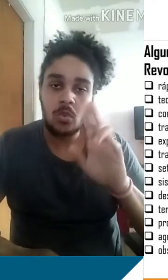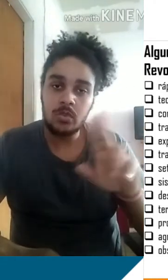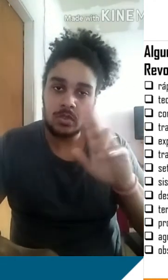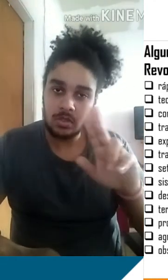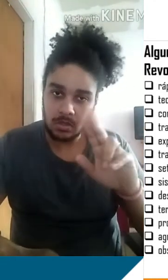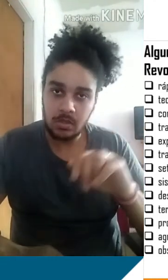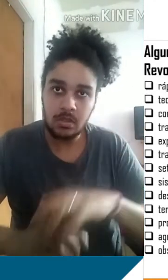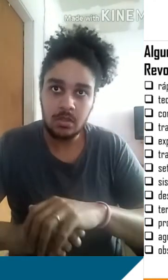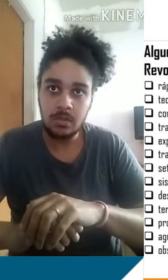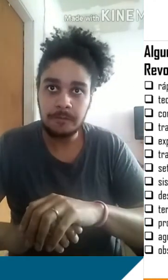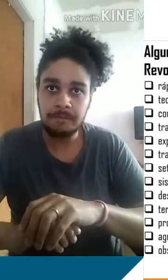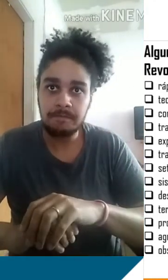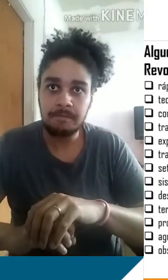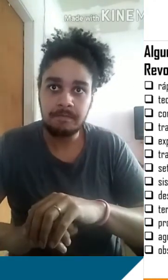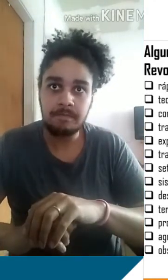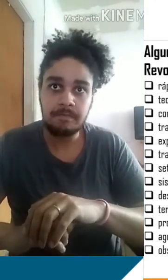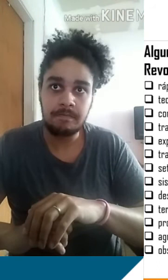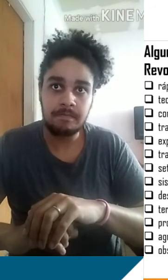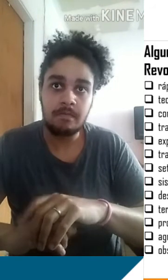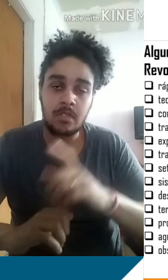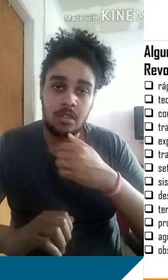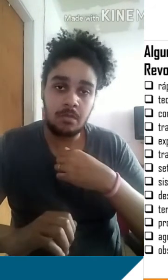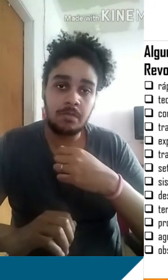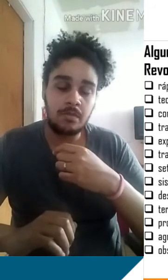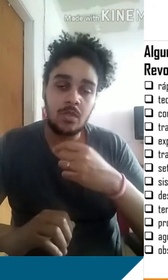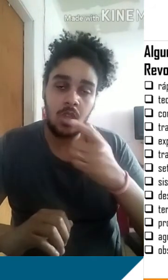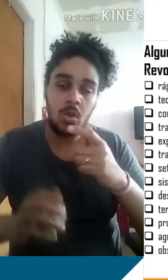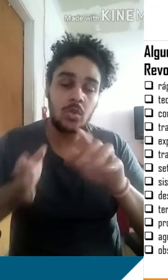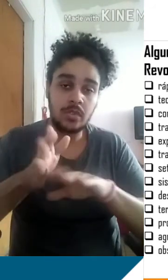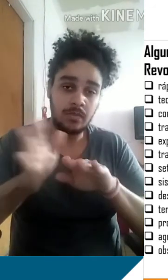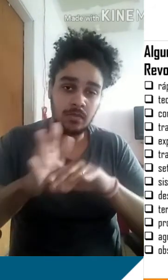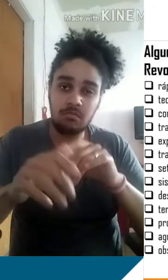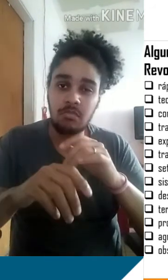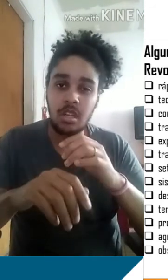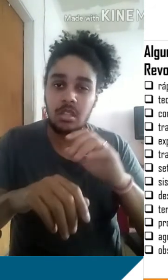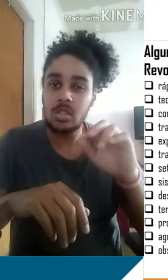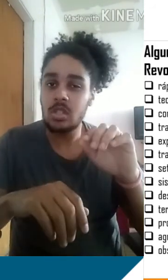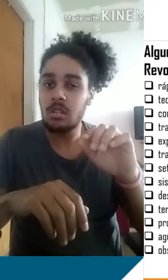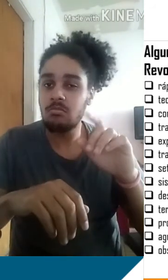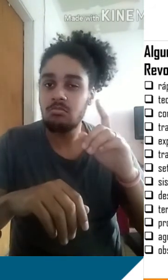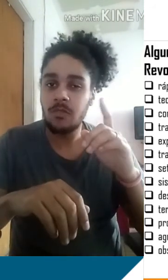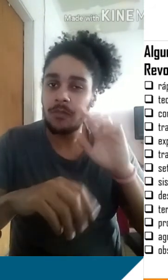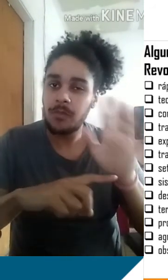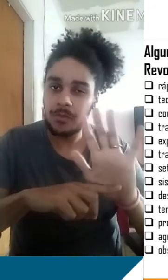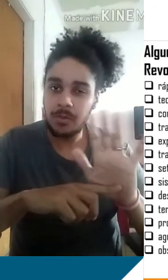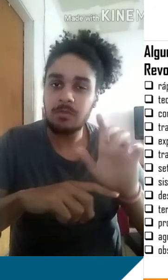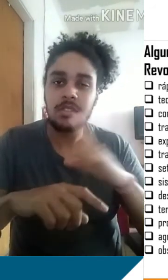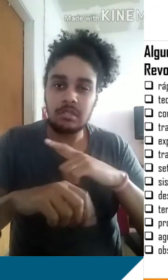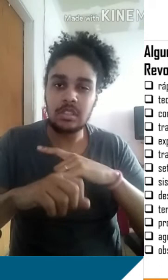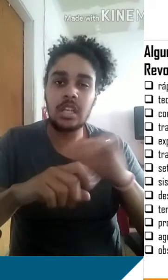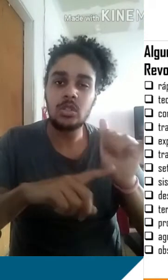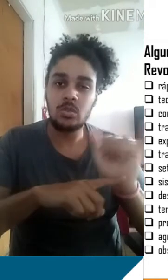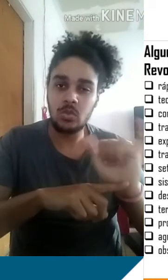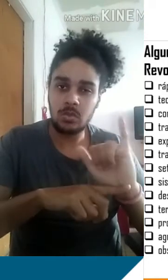com o Milton Santos, tem no YouTube. Se você procurar para fins didáticos, você vai encontrar ele de maneira bem interessante. Ele